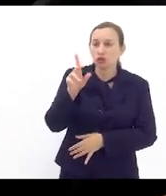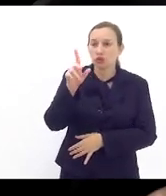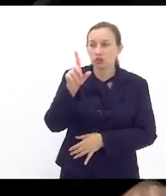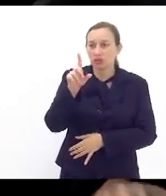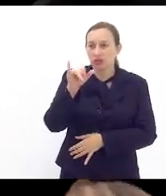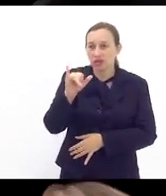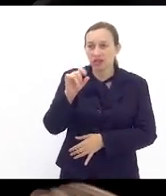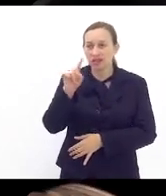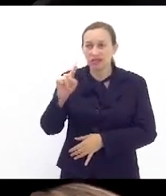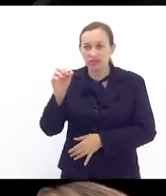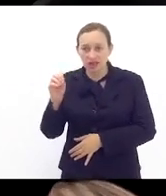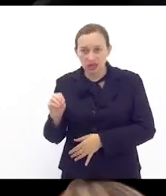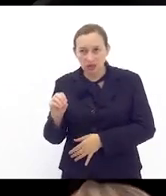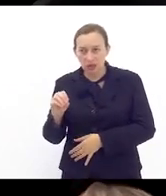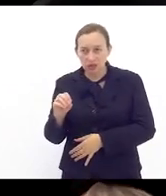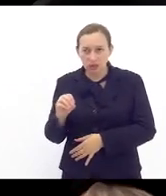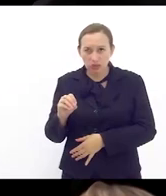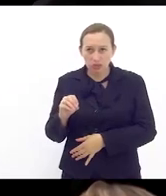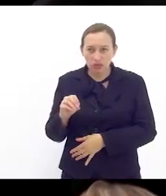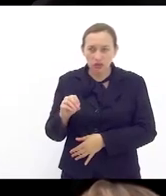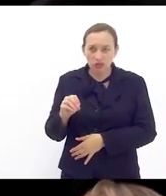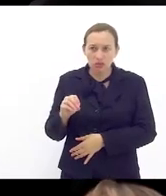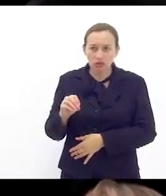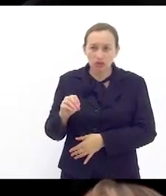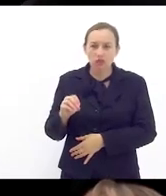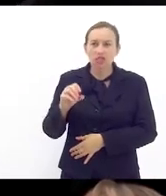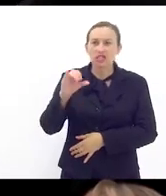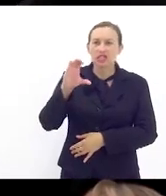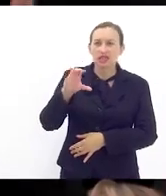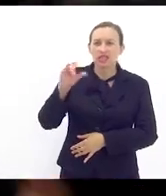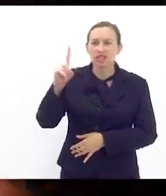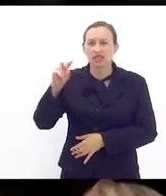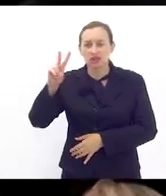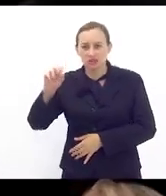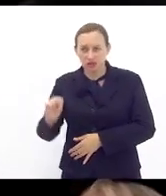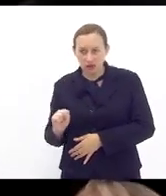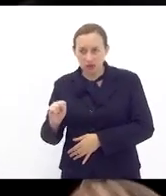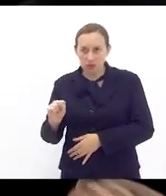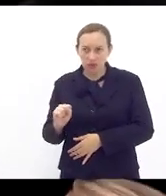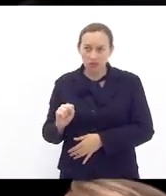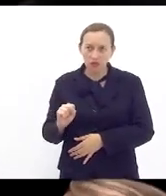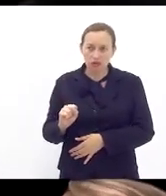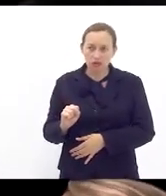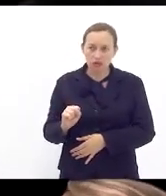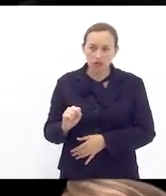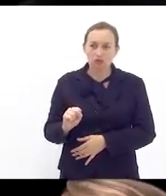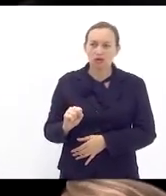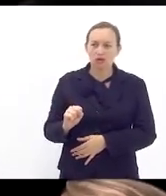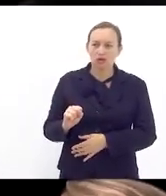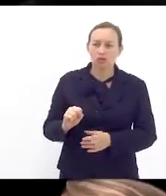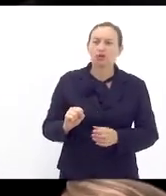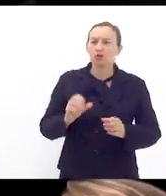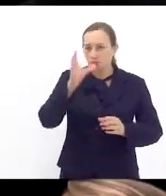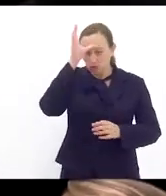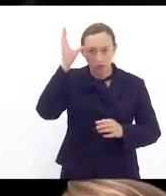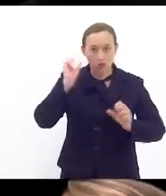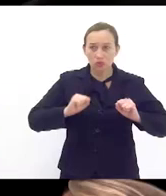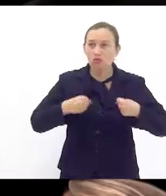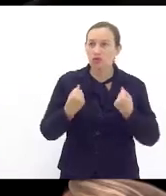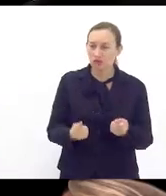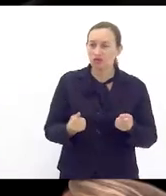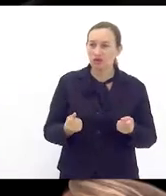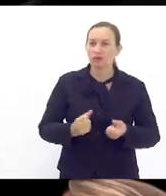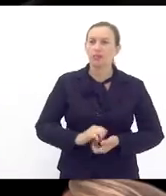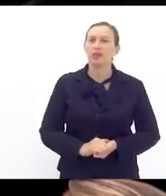foi um dos pensadores disso para que consumidor possa ter a sua defesa né Juizado cíveis de energia para Defesa